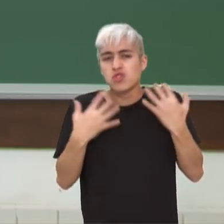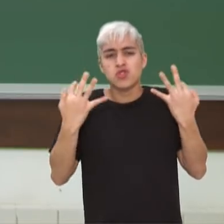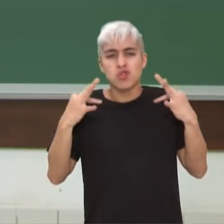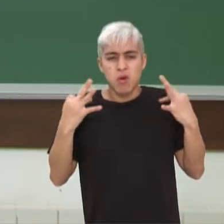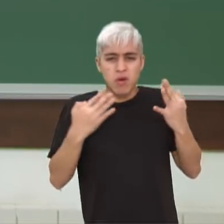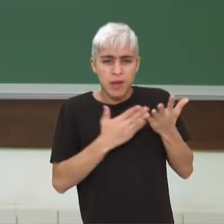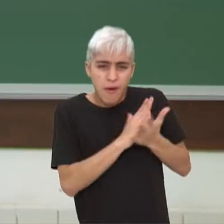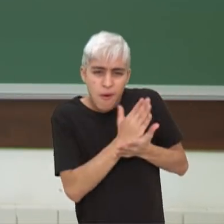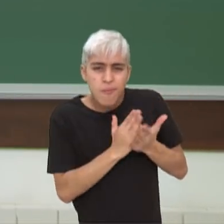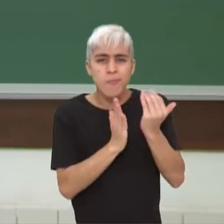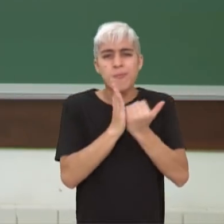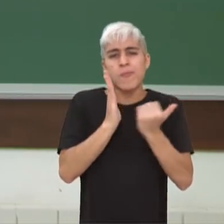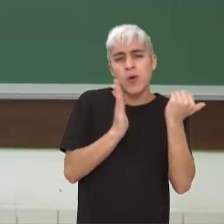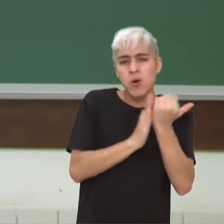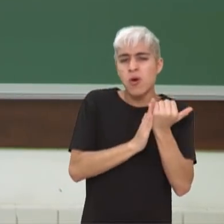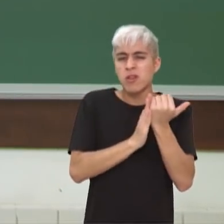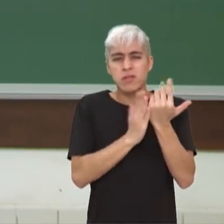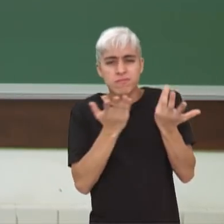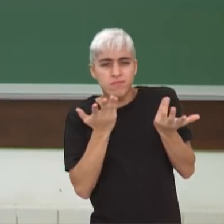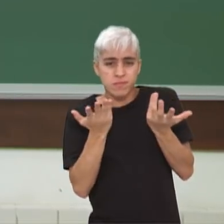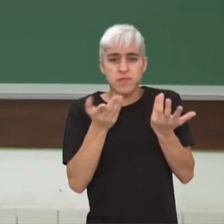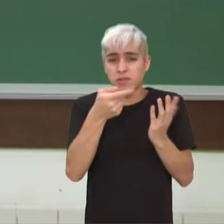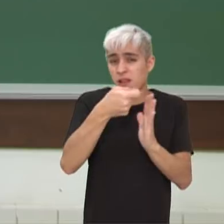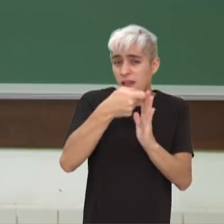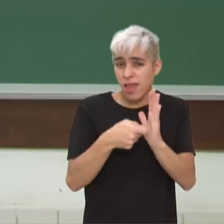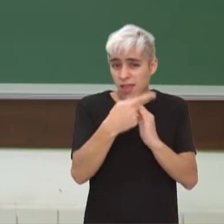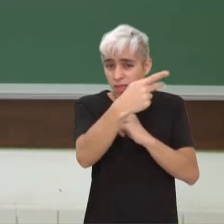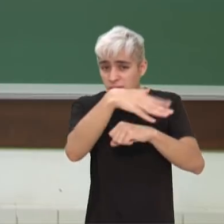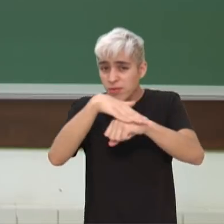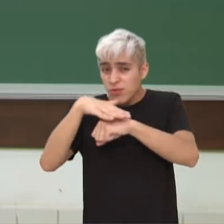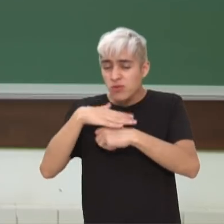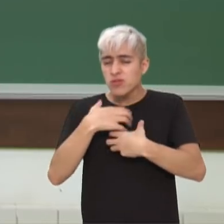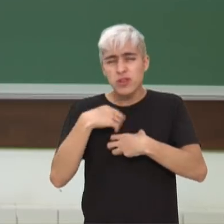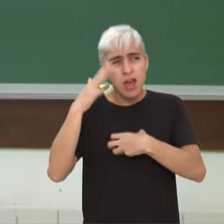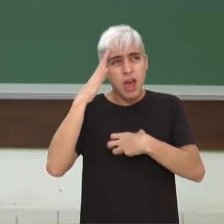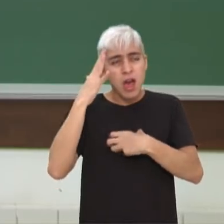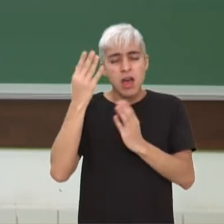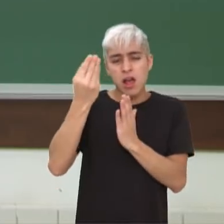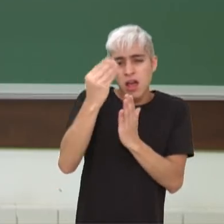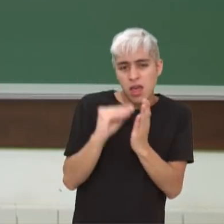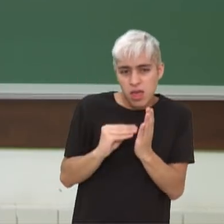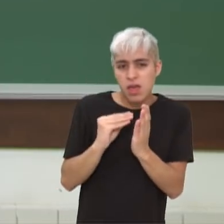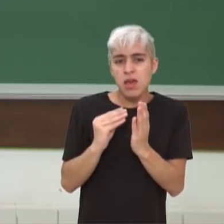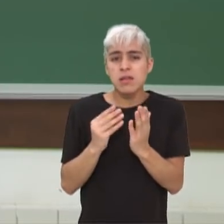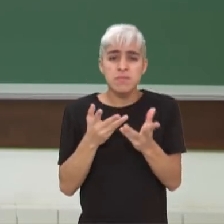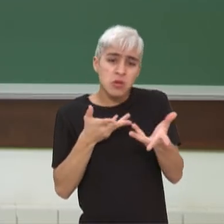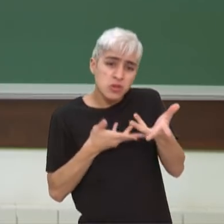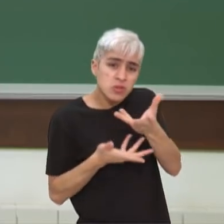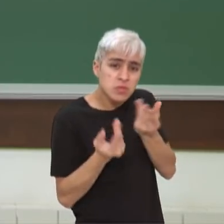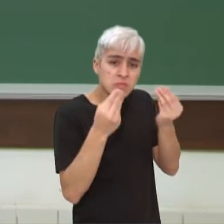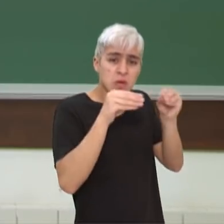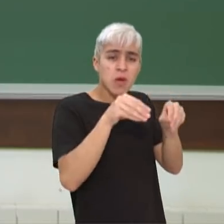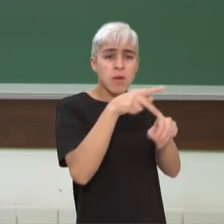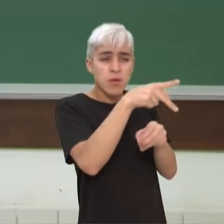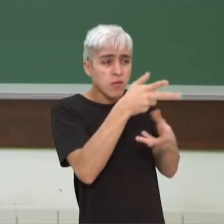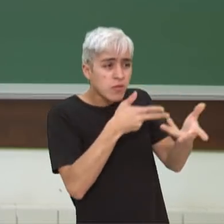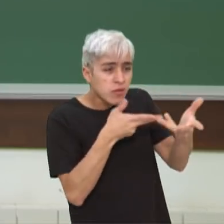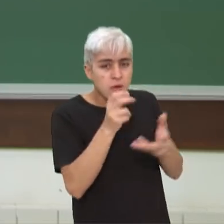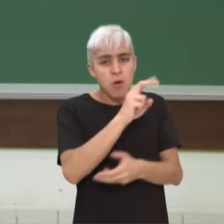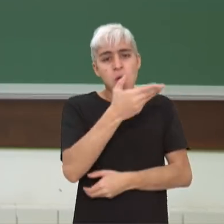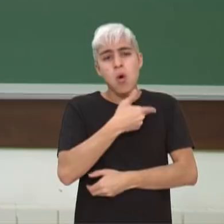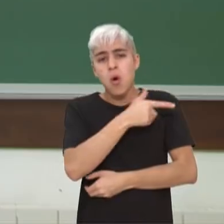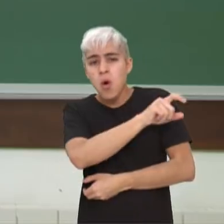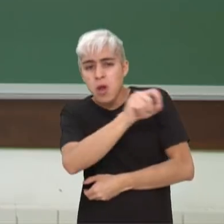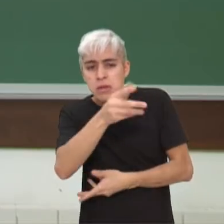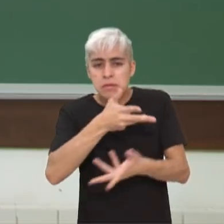incomodando bastante? O que está acontecendo? Eu quero que vocês relatem com as palavras de vocês e compartilhem com algum professor ou com alguns colegas e vejam também